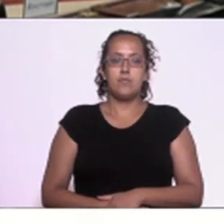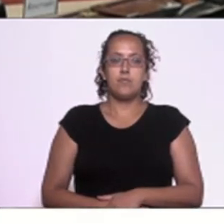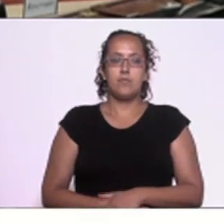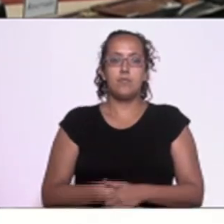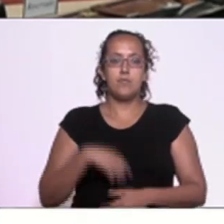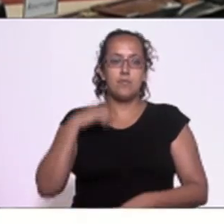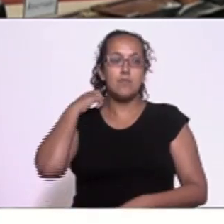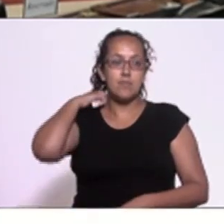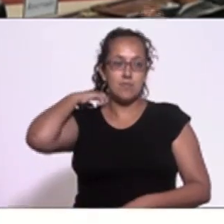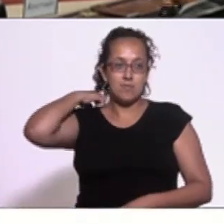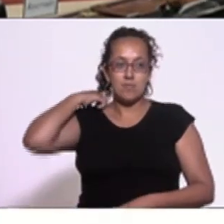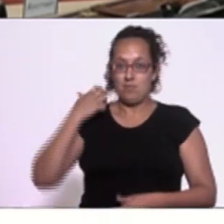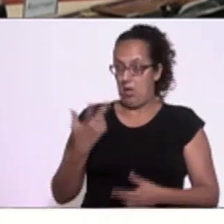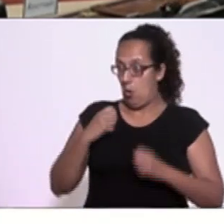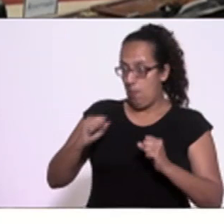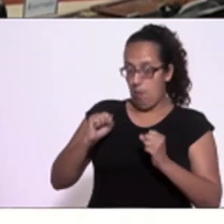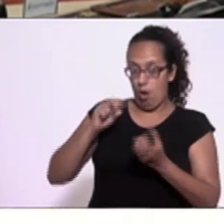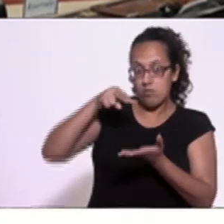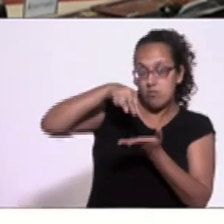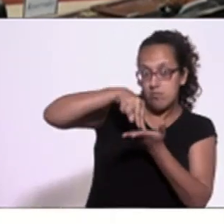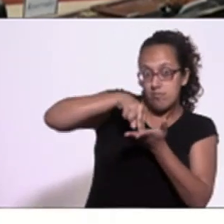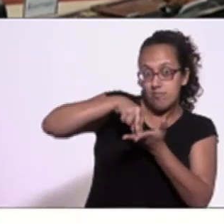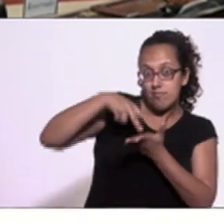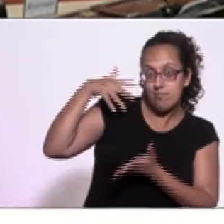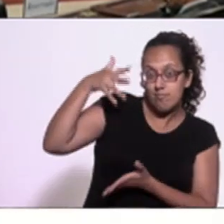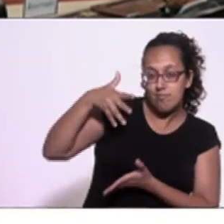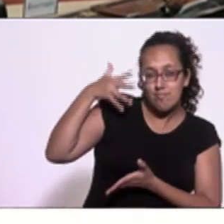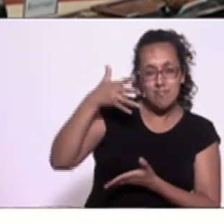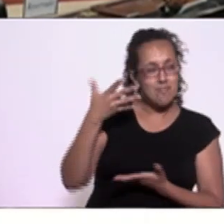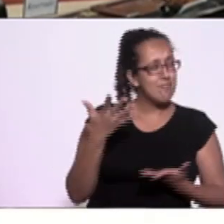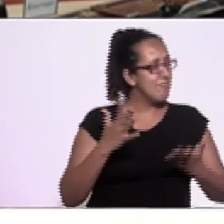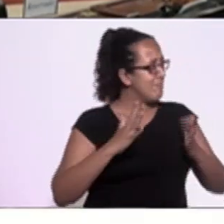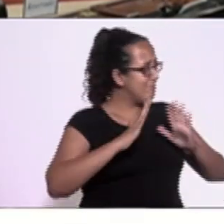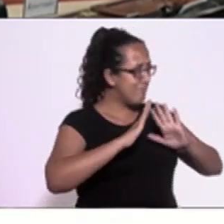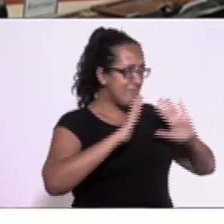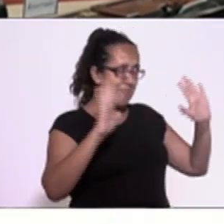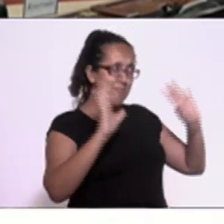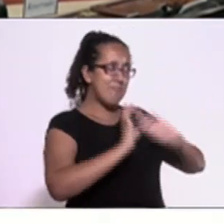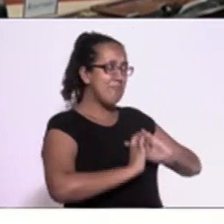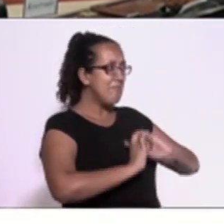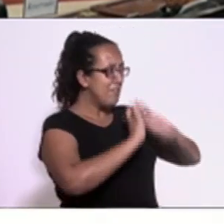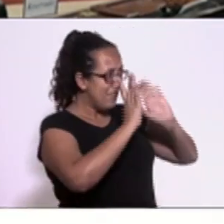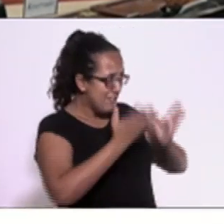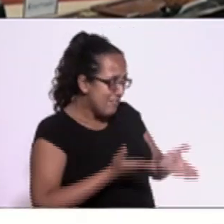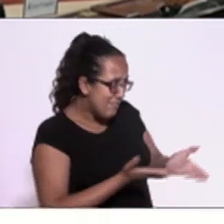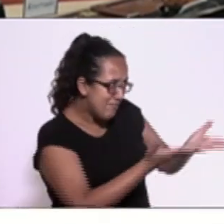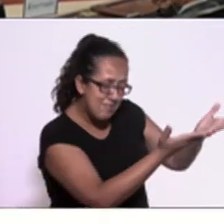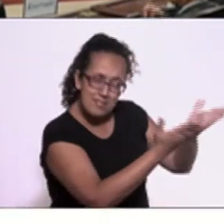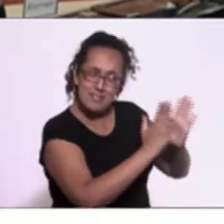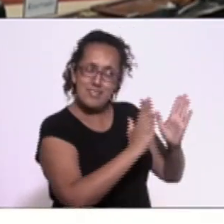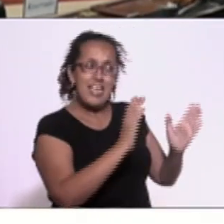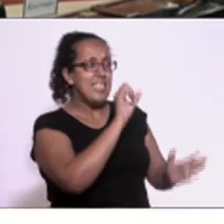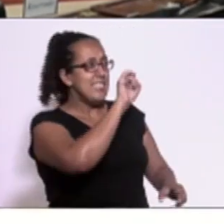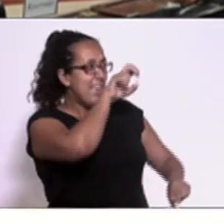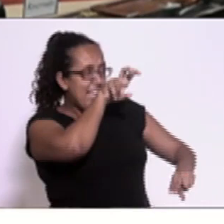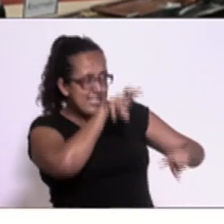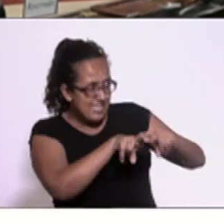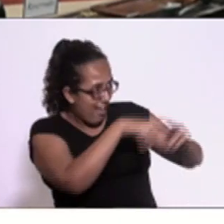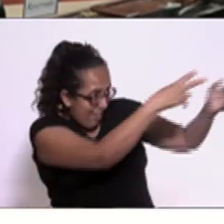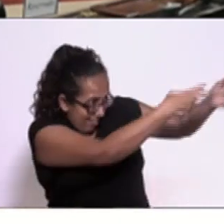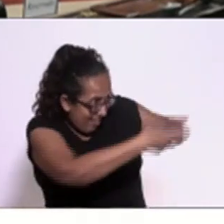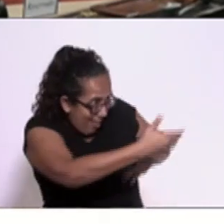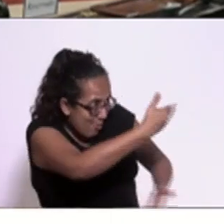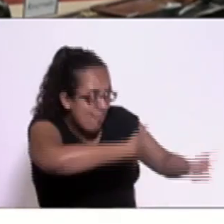Posso falar de pé, presidente? O senhor nessa casa manda. Se o senhor quiser sentar aqui, também é